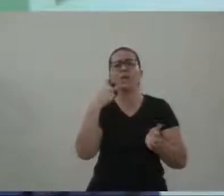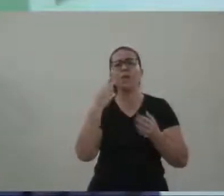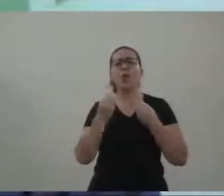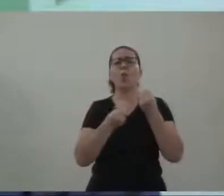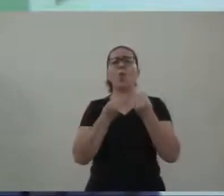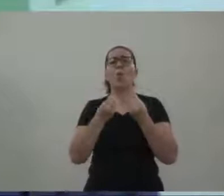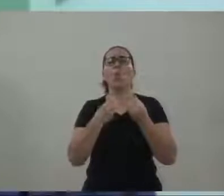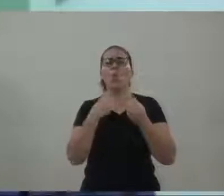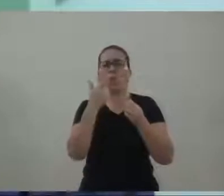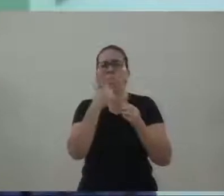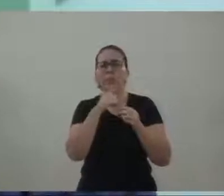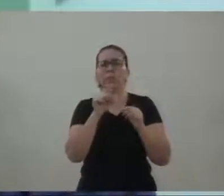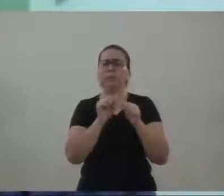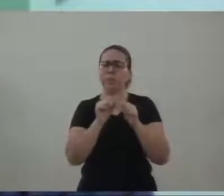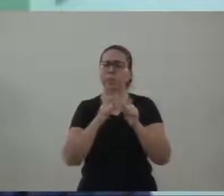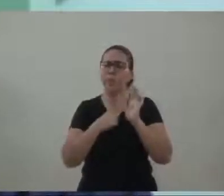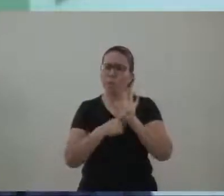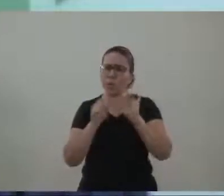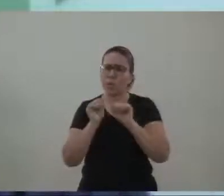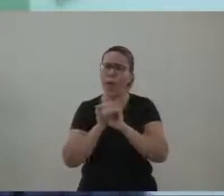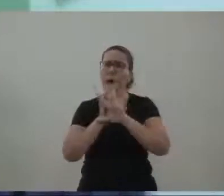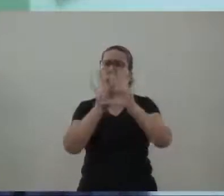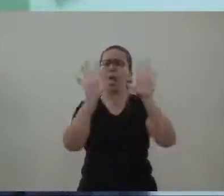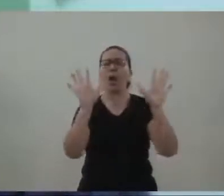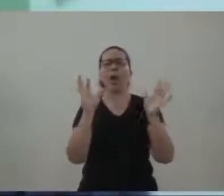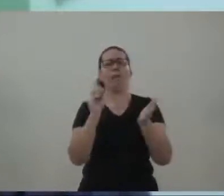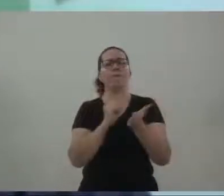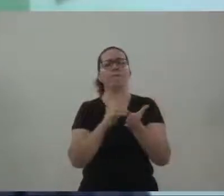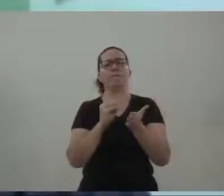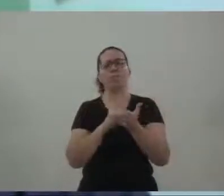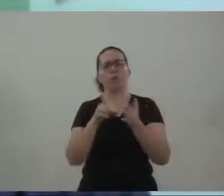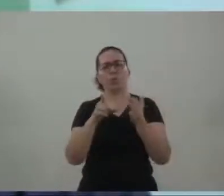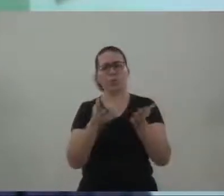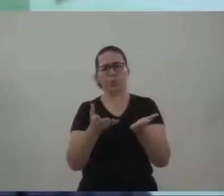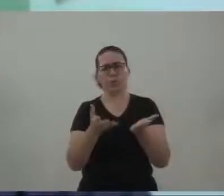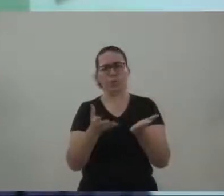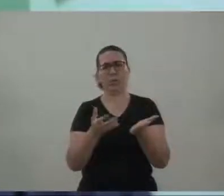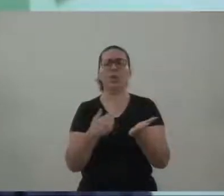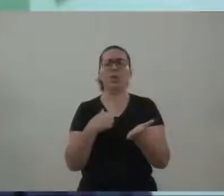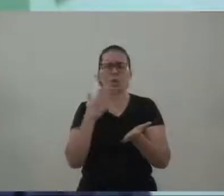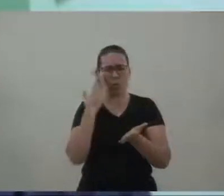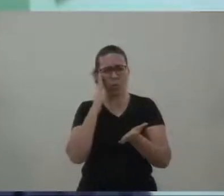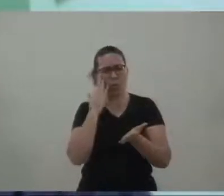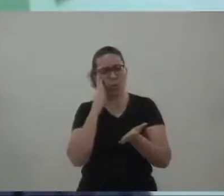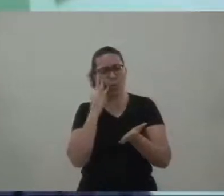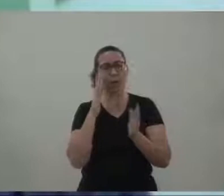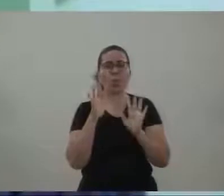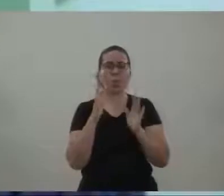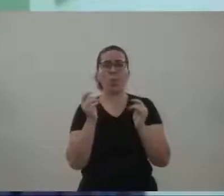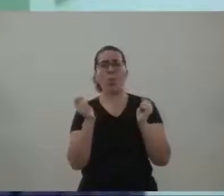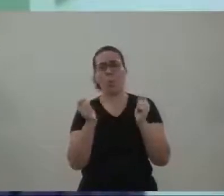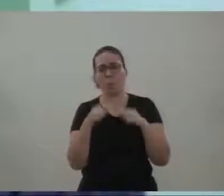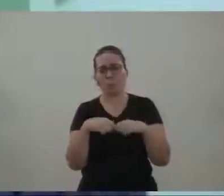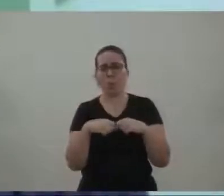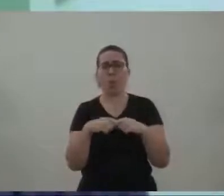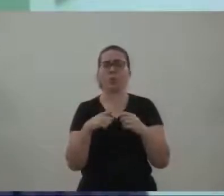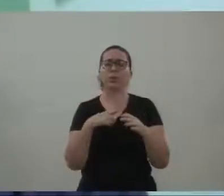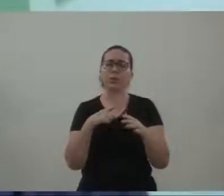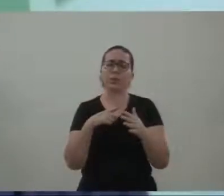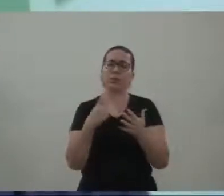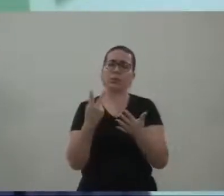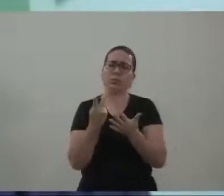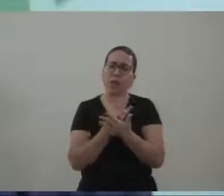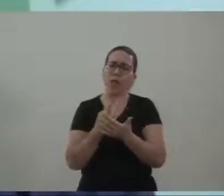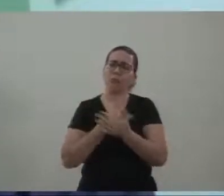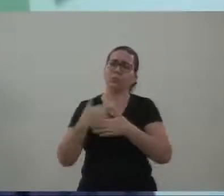consegue fiscalizar essa transparência ou a falta de transparência, né? Eu até entendo que possam ocorrer falhas no meio